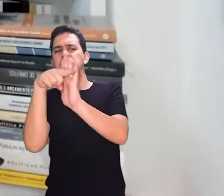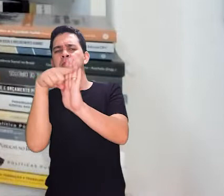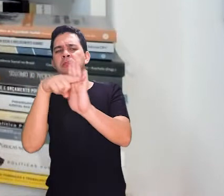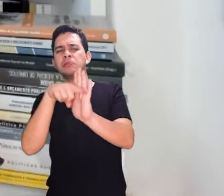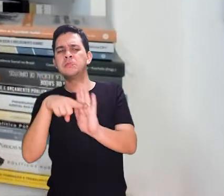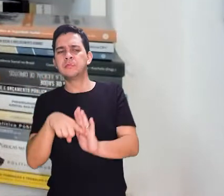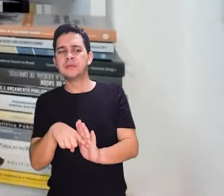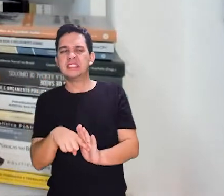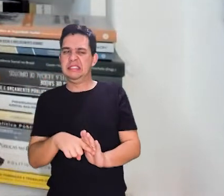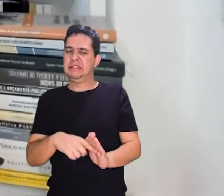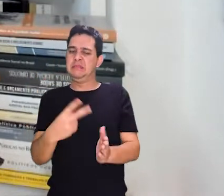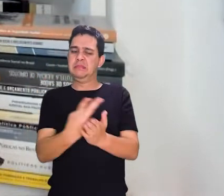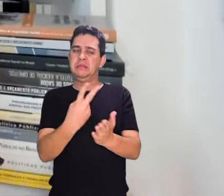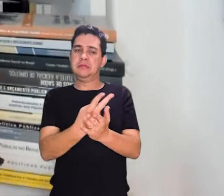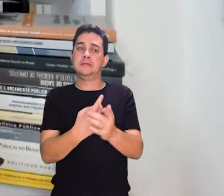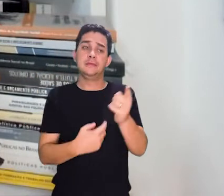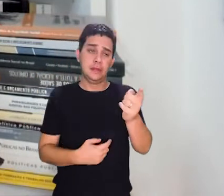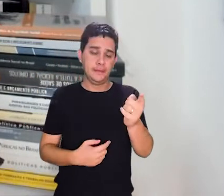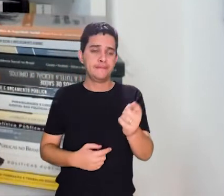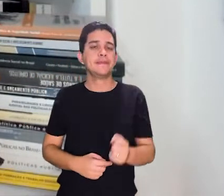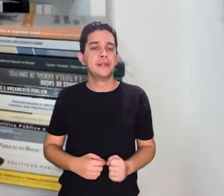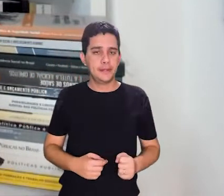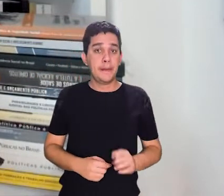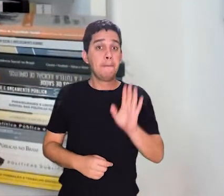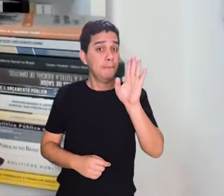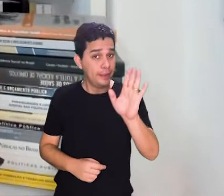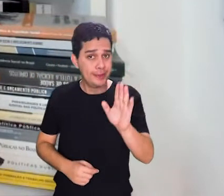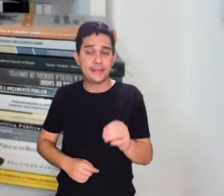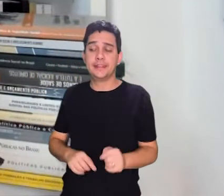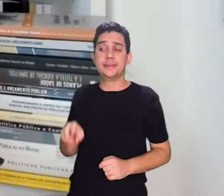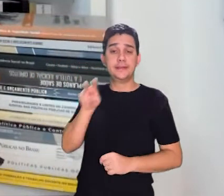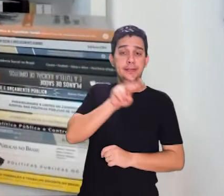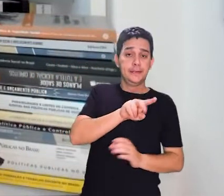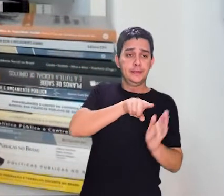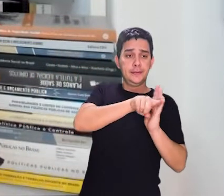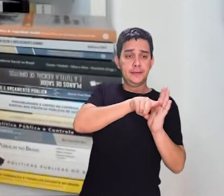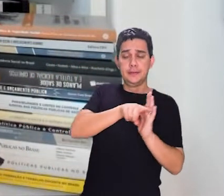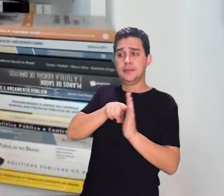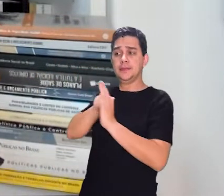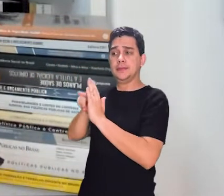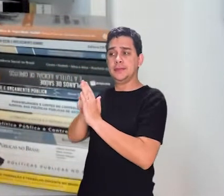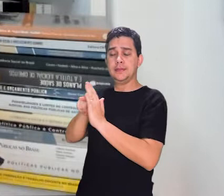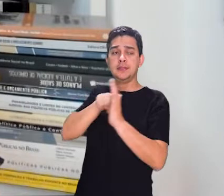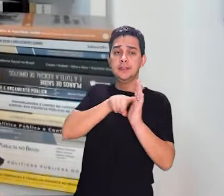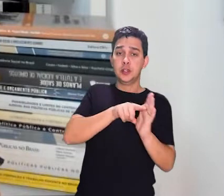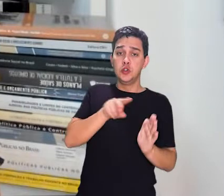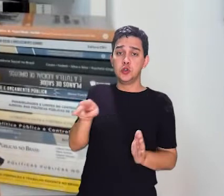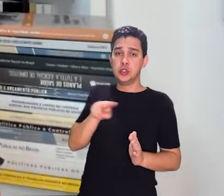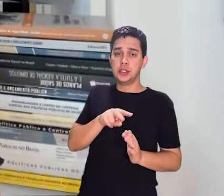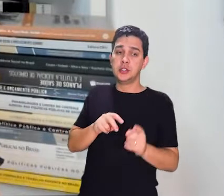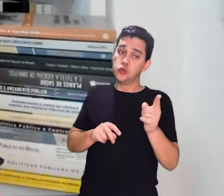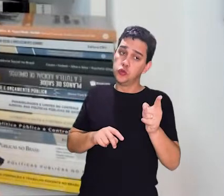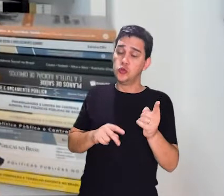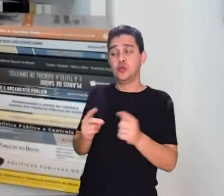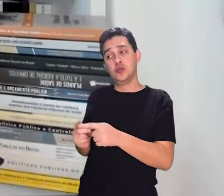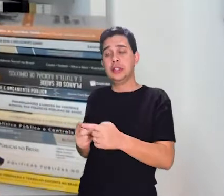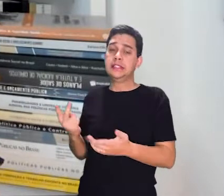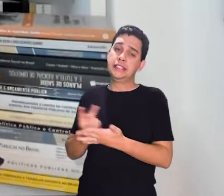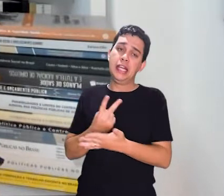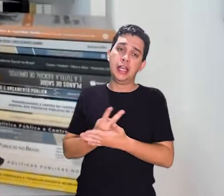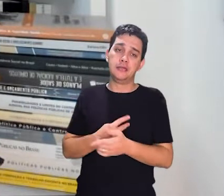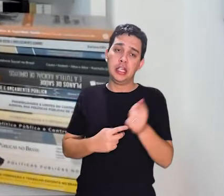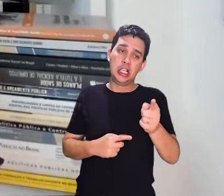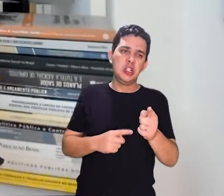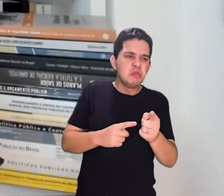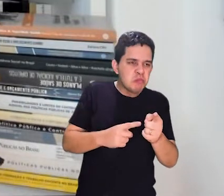município efetivamente falhasse na regularidade dos repasses, os recursos públicos dirigidos à unidade de